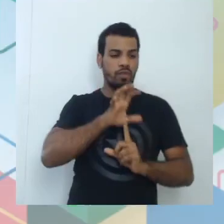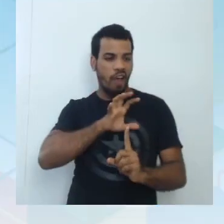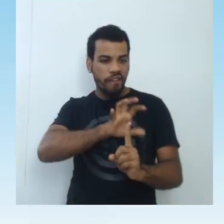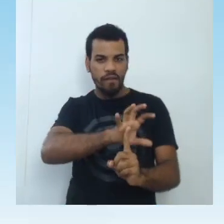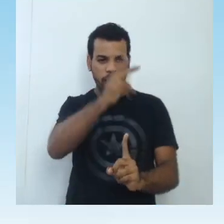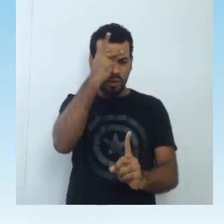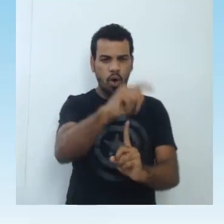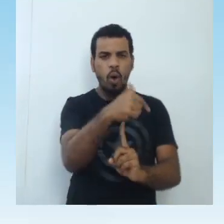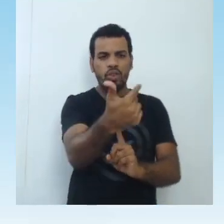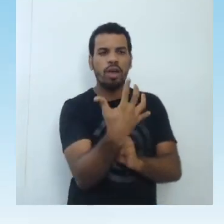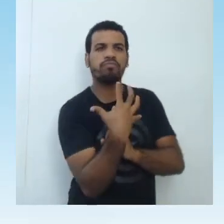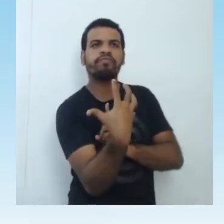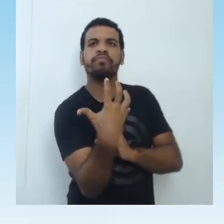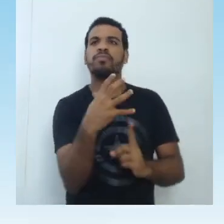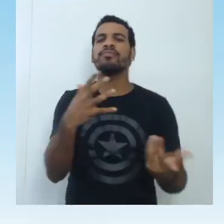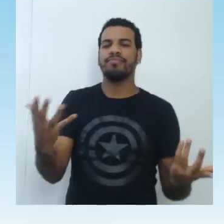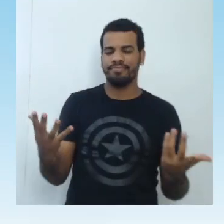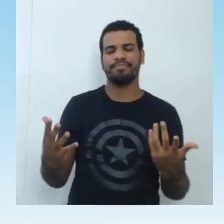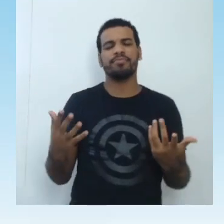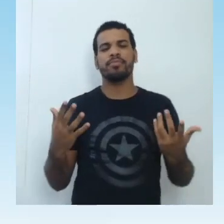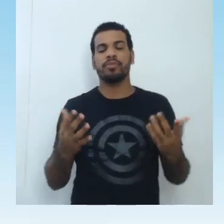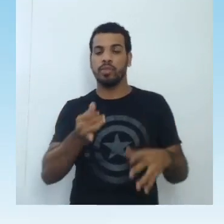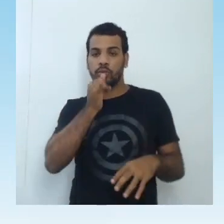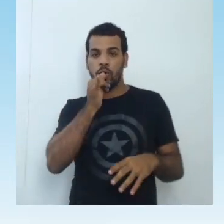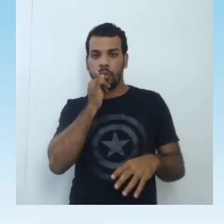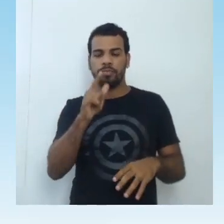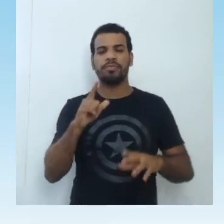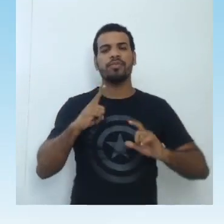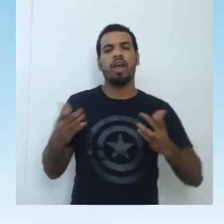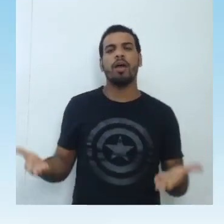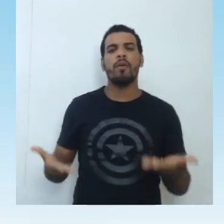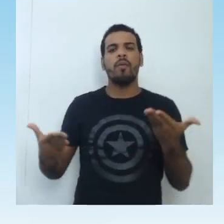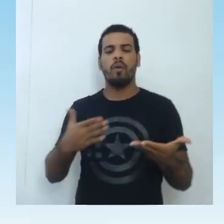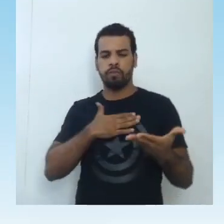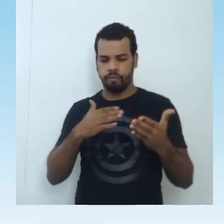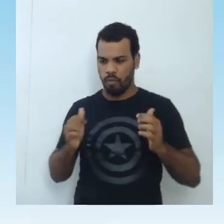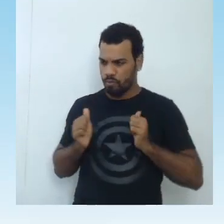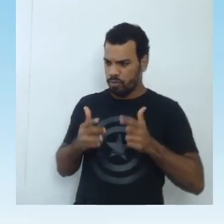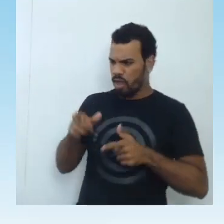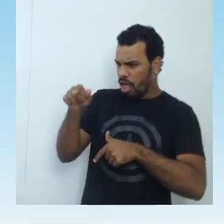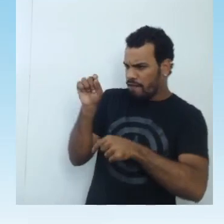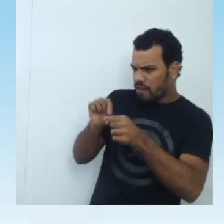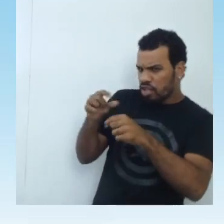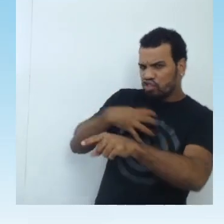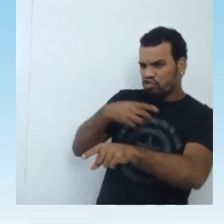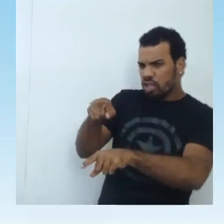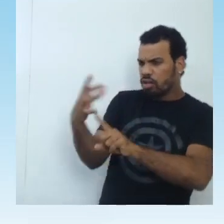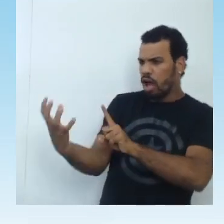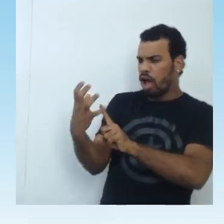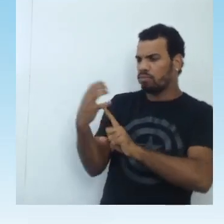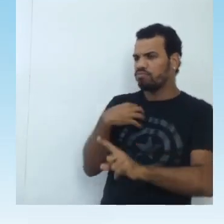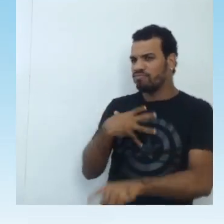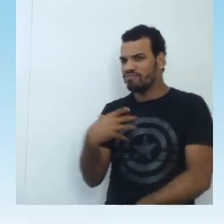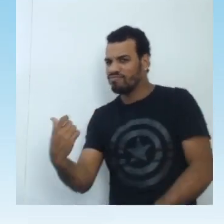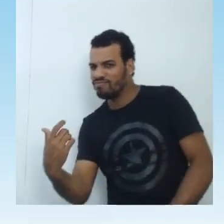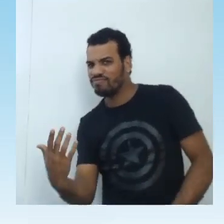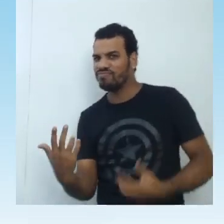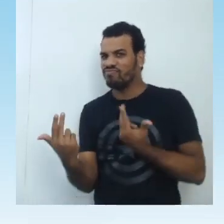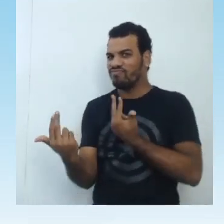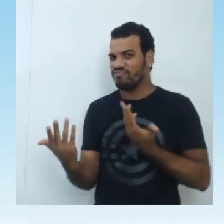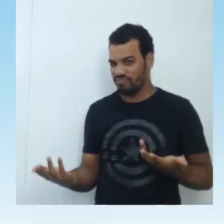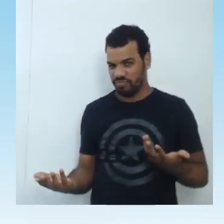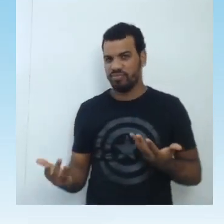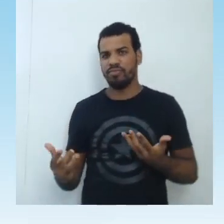pessoas. O que o Weber vai dizer? Ele vai dizer que as motivações das ações dos indivíduos em seu convívio diário era o